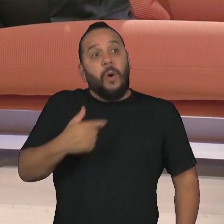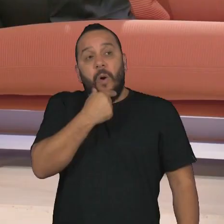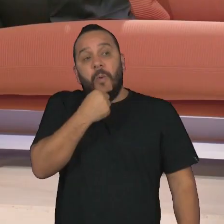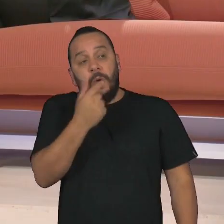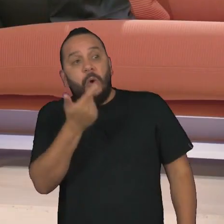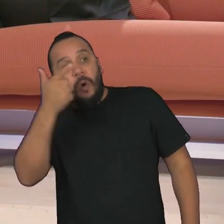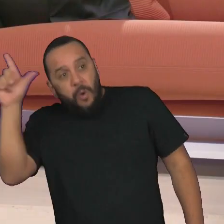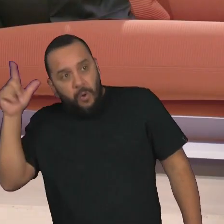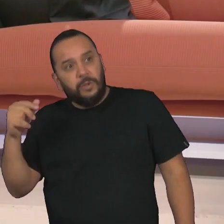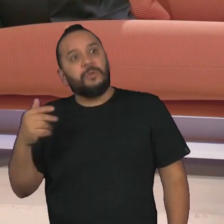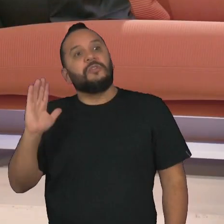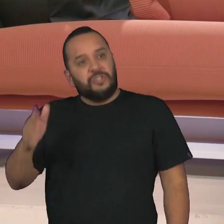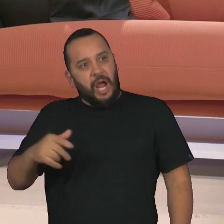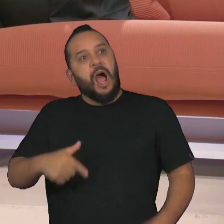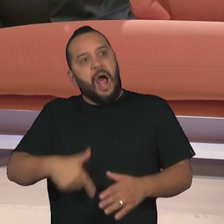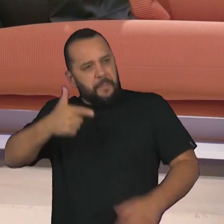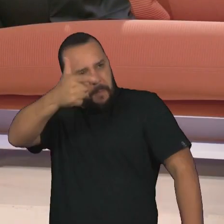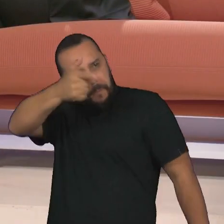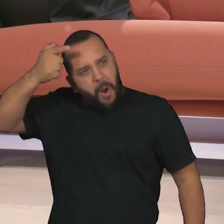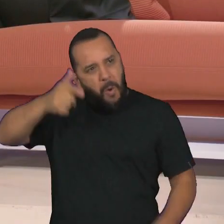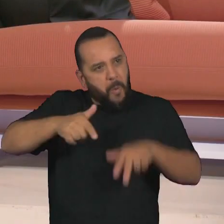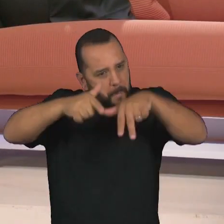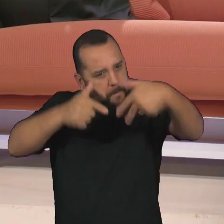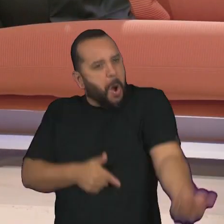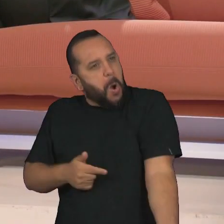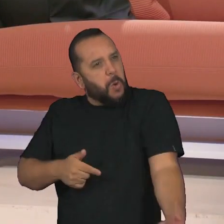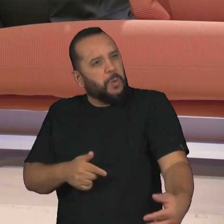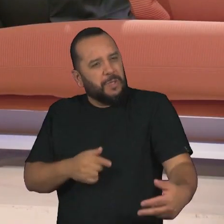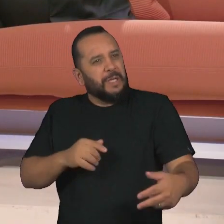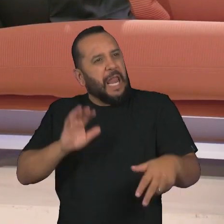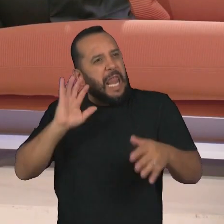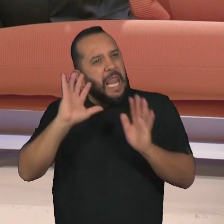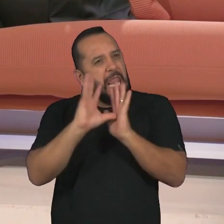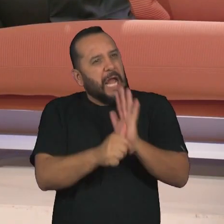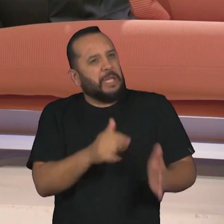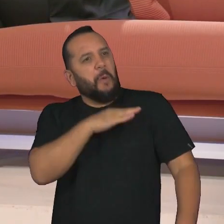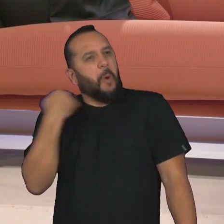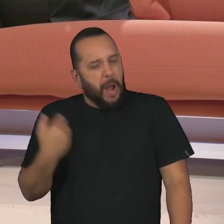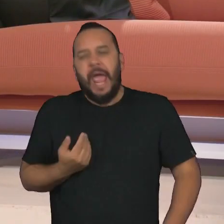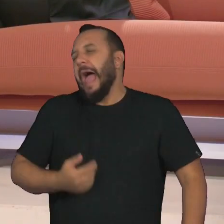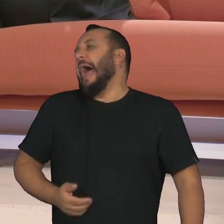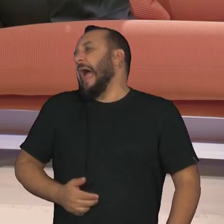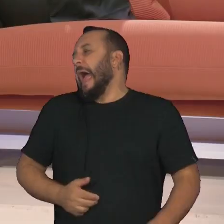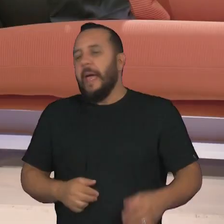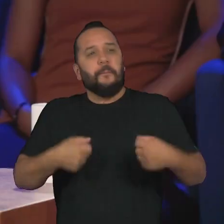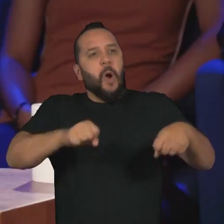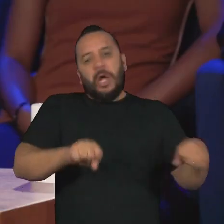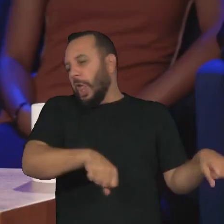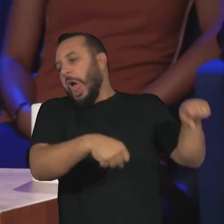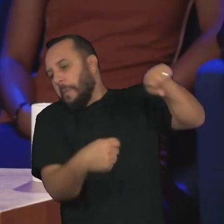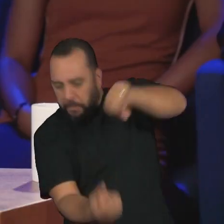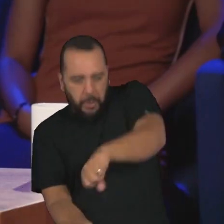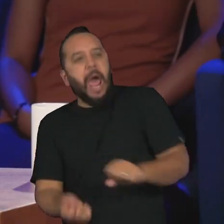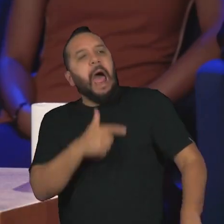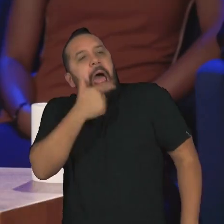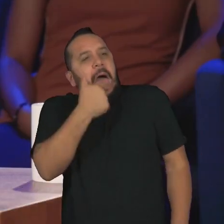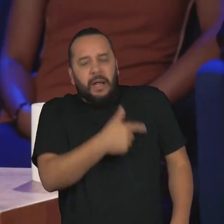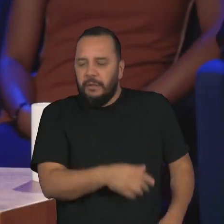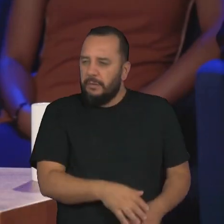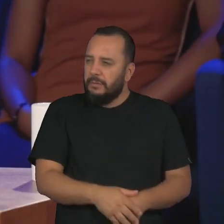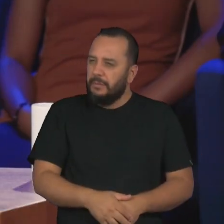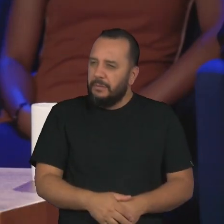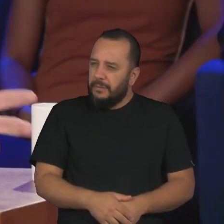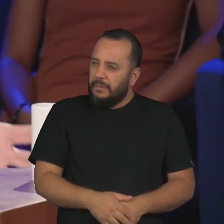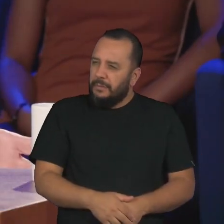cara que estava atrás, estava armado, foi lá e matou. Cara, é muito bom o jeito que ele cai da moto. Eu falei assim... Que horror, né? Aí ele falou assim,